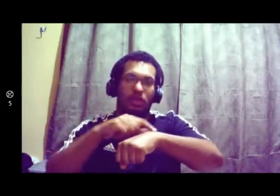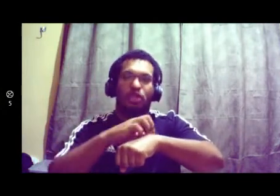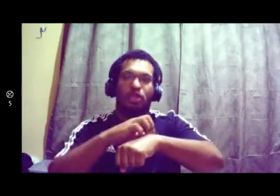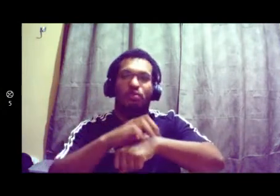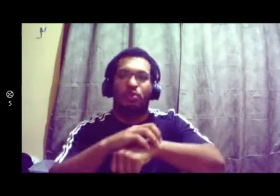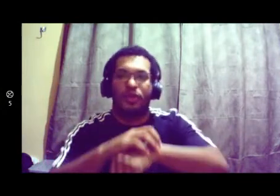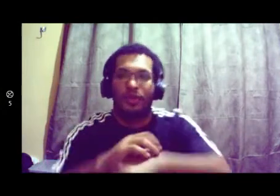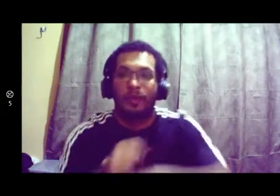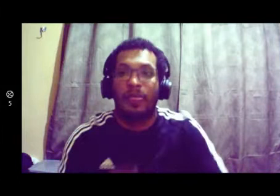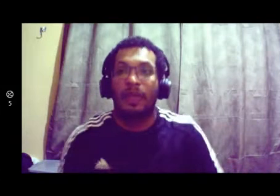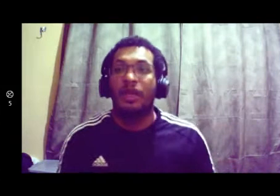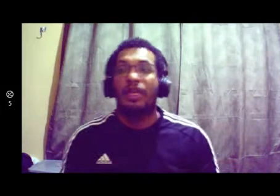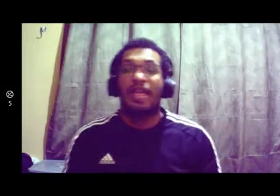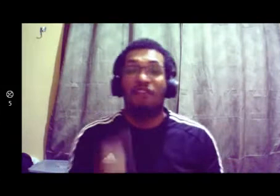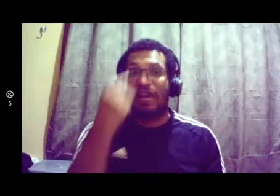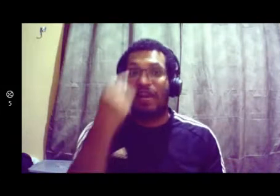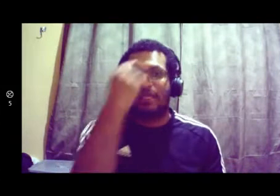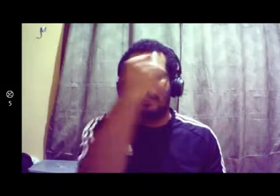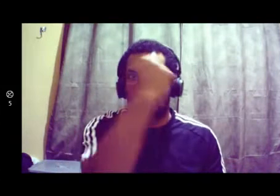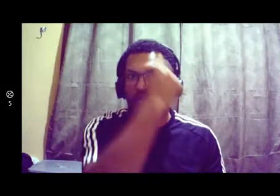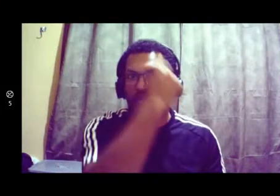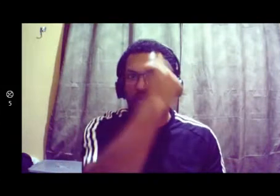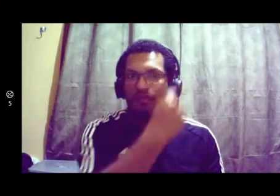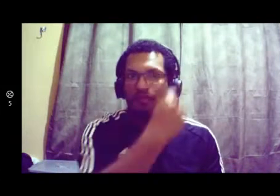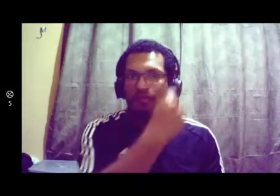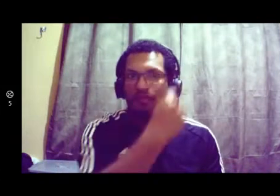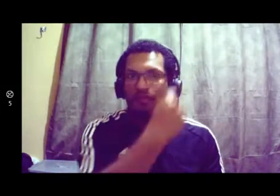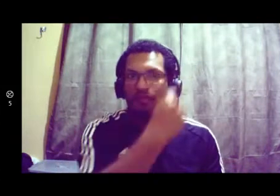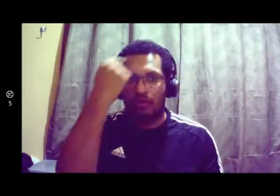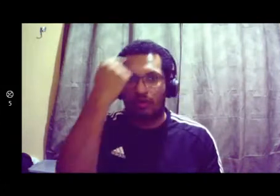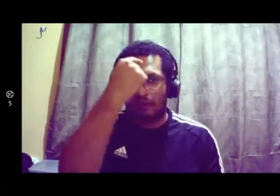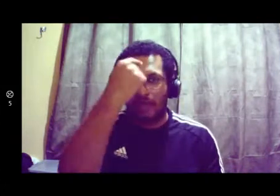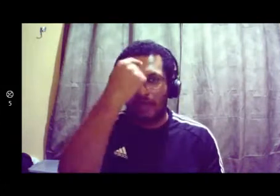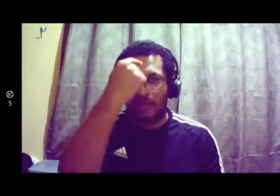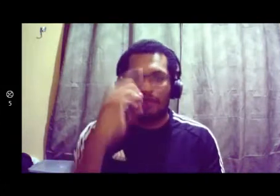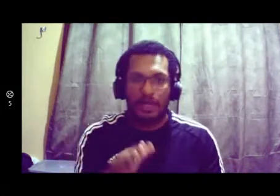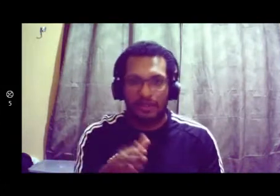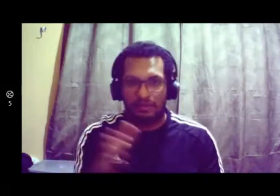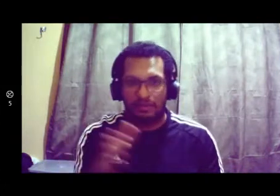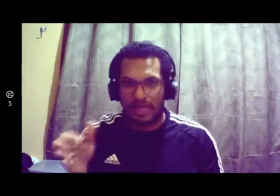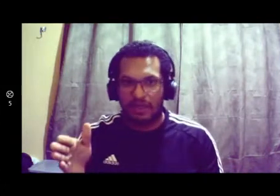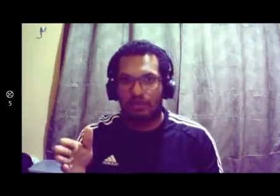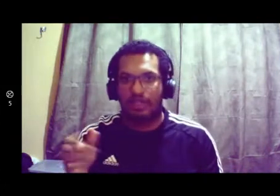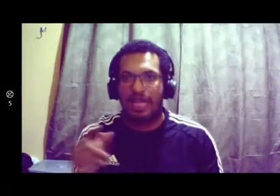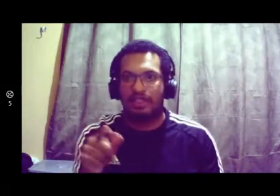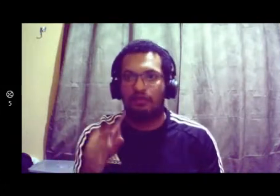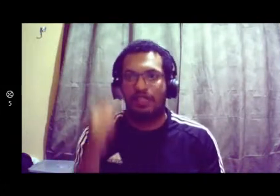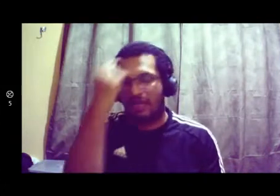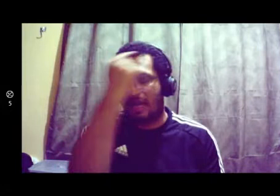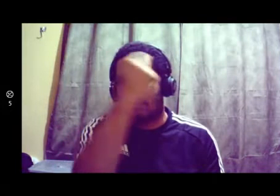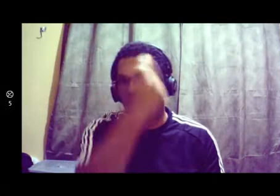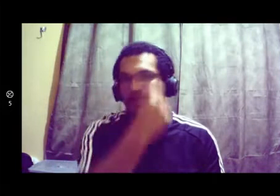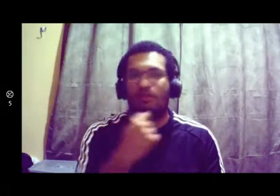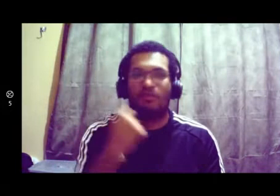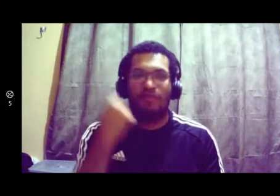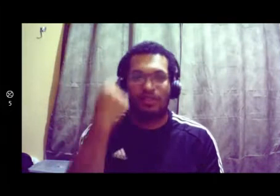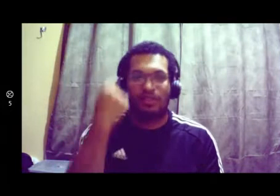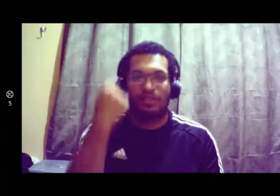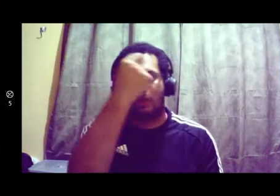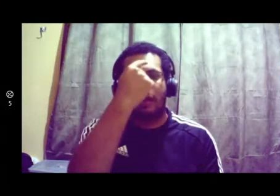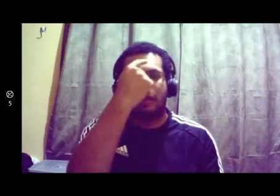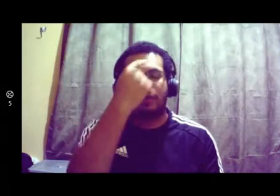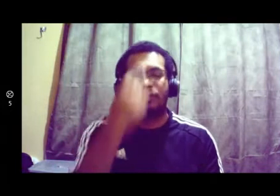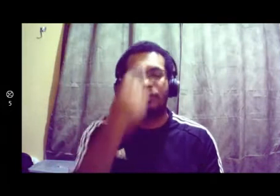onde fica o relógio de punho. E aí faz esse movimento aqui, ó, circular. Depois, mais alguns slides, eu vou explicar melhor esses